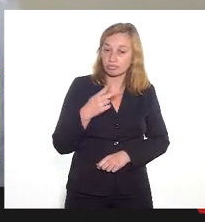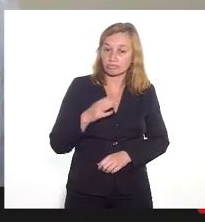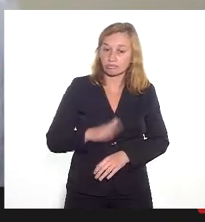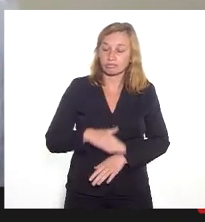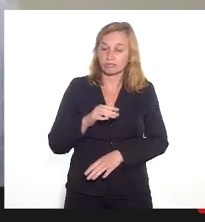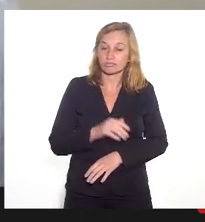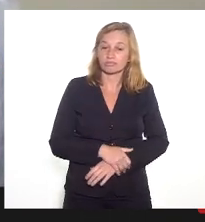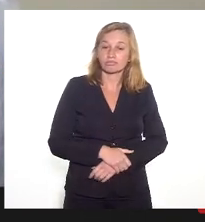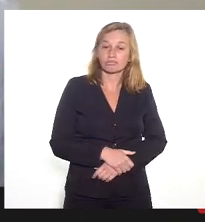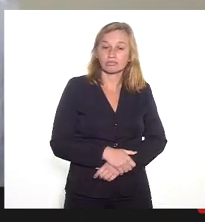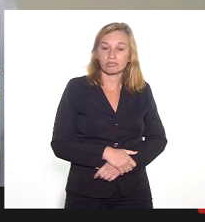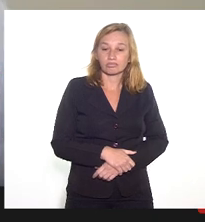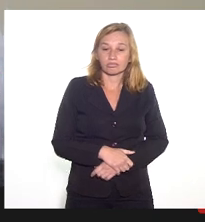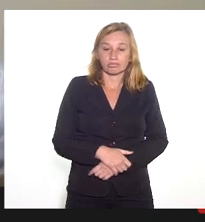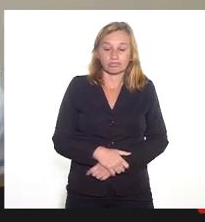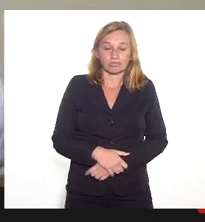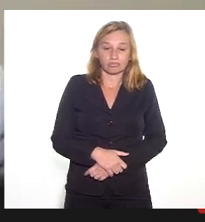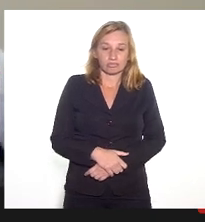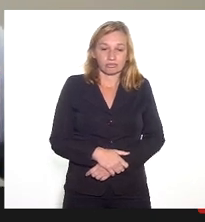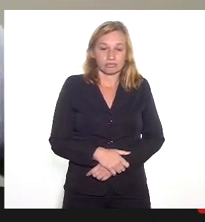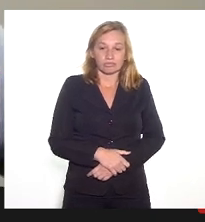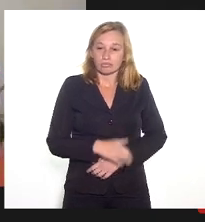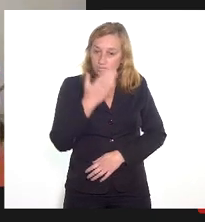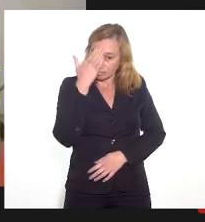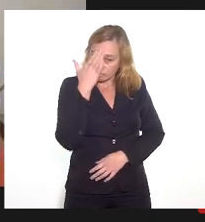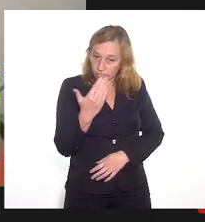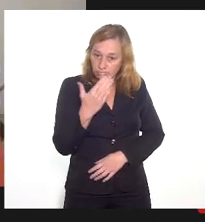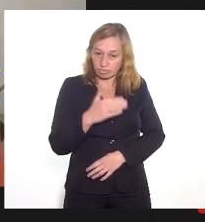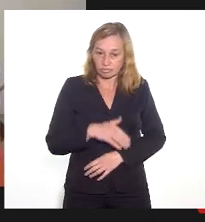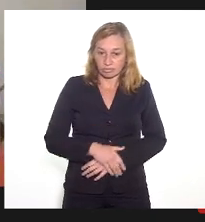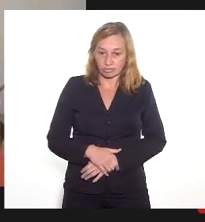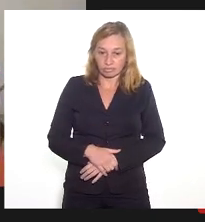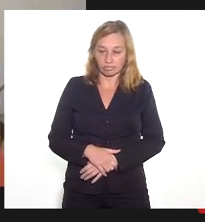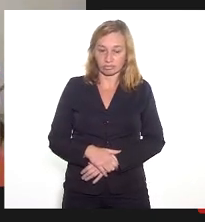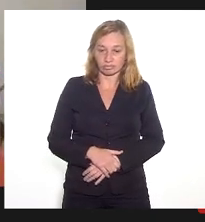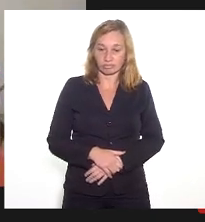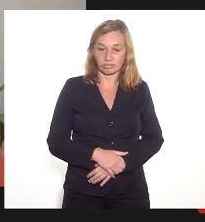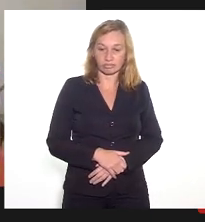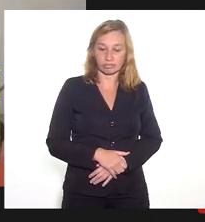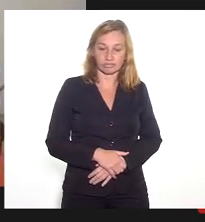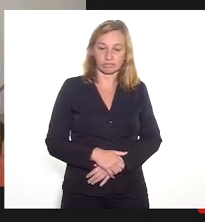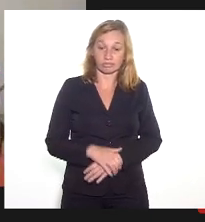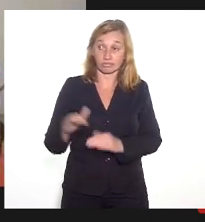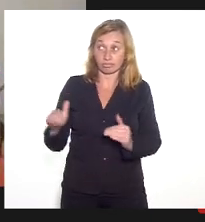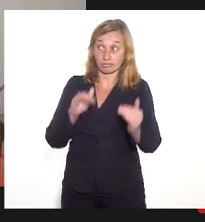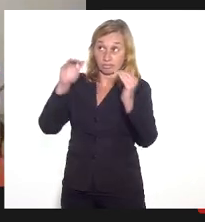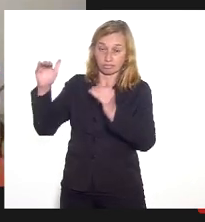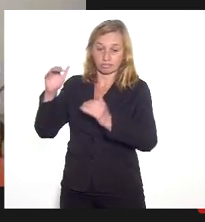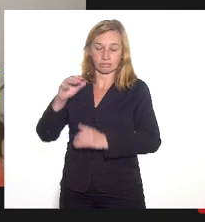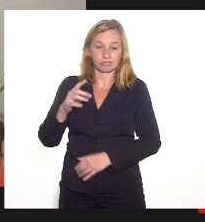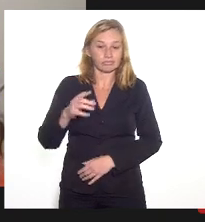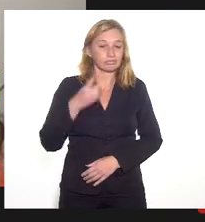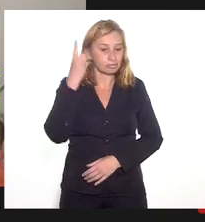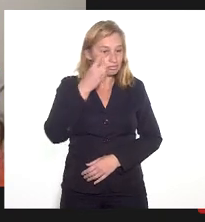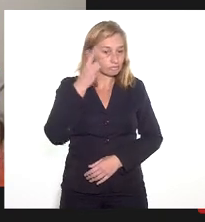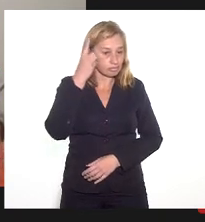aqui. Renata, você tem a palavra. Muito obrigada, excelentíssimo deputado Waldeck